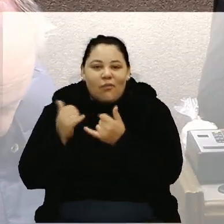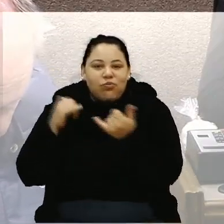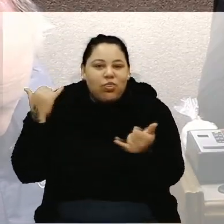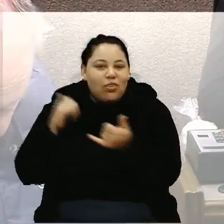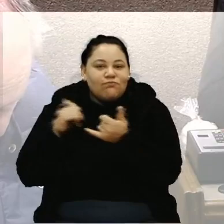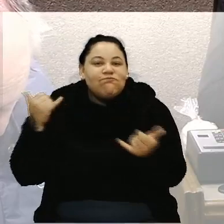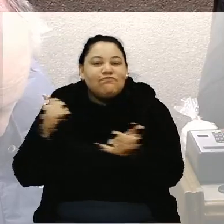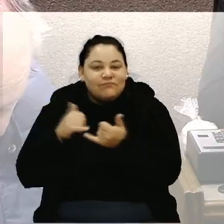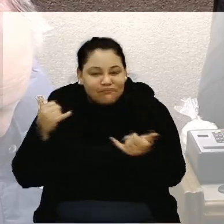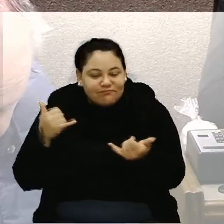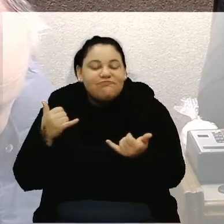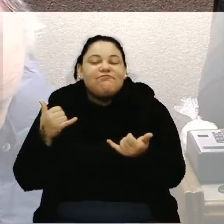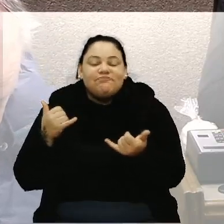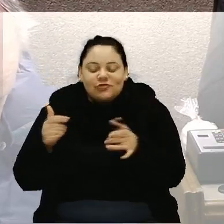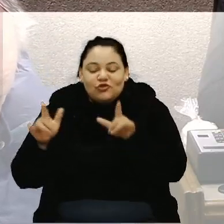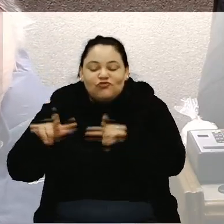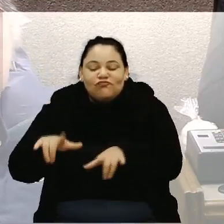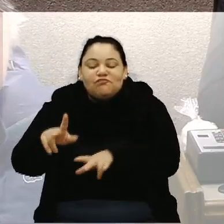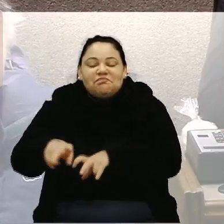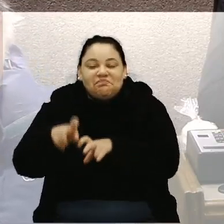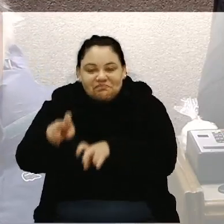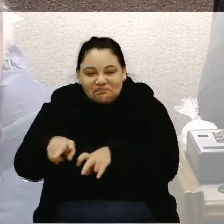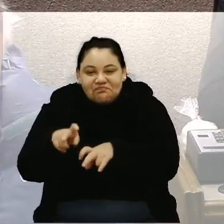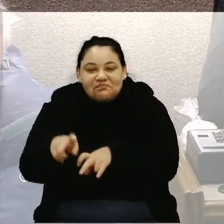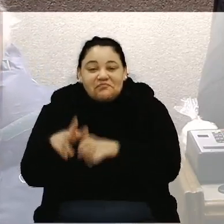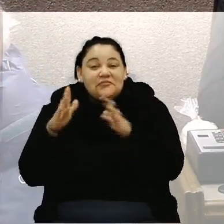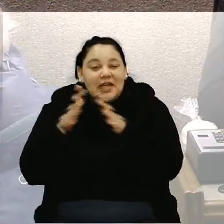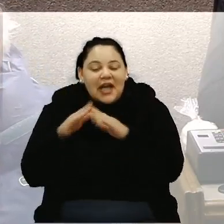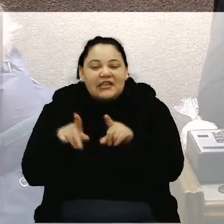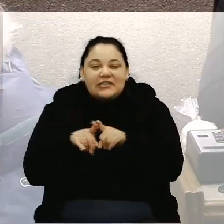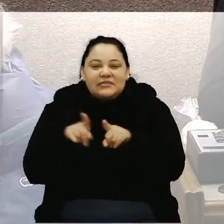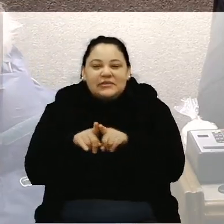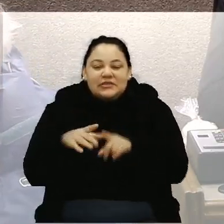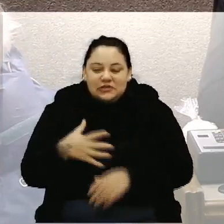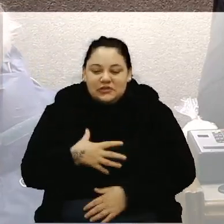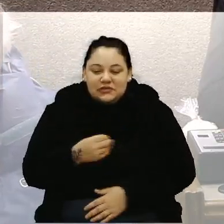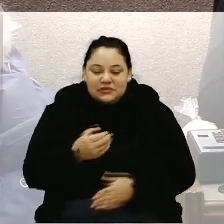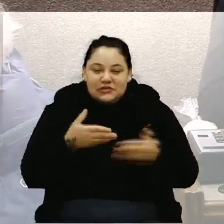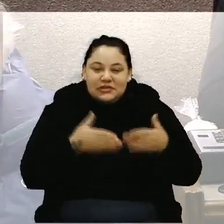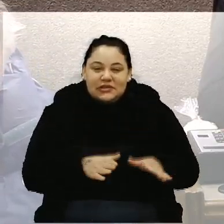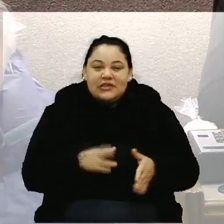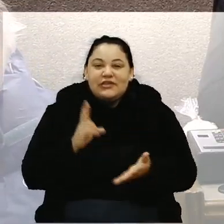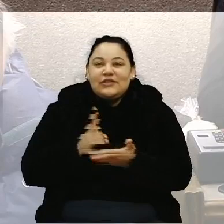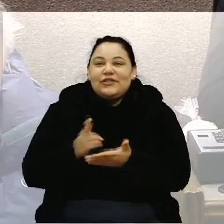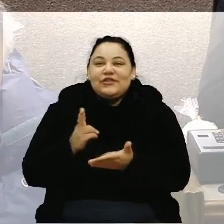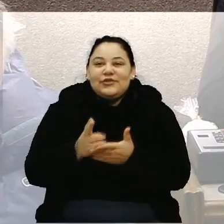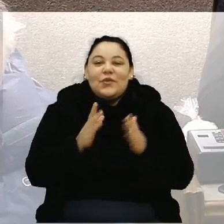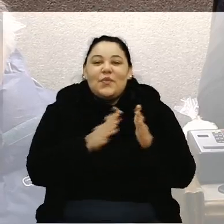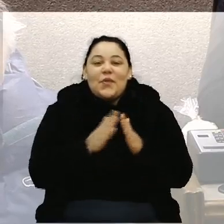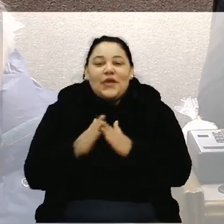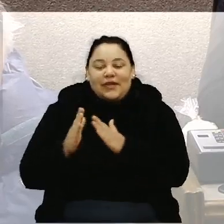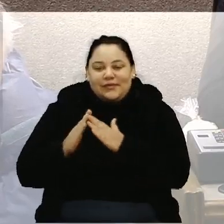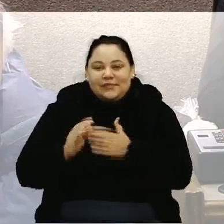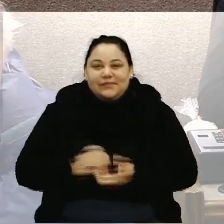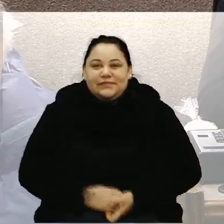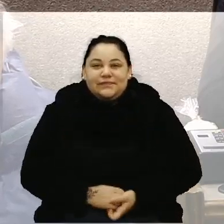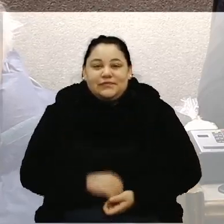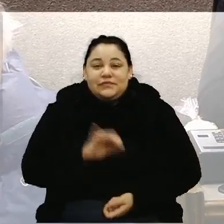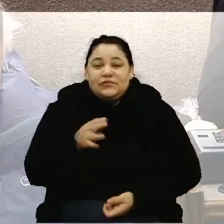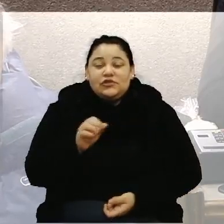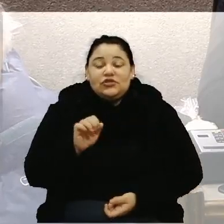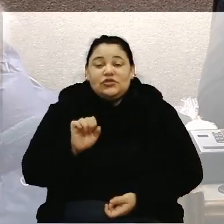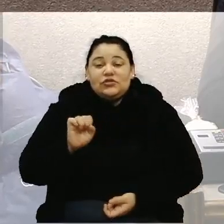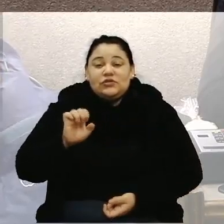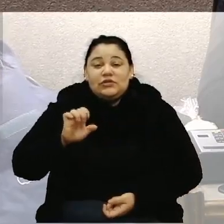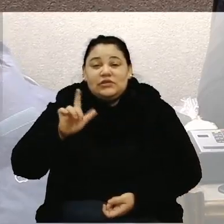Vila Seca e sua propriedade, onde seus filhos que ali nasceram continuam residindo. José faleceu no